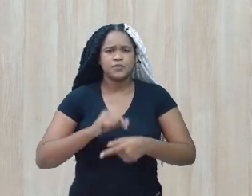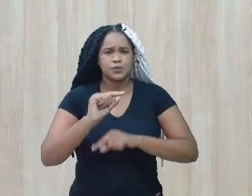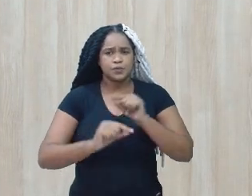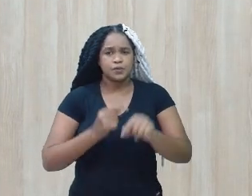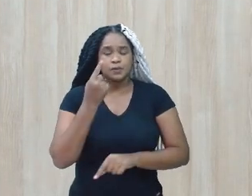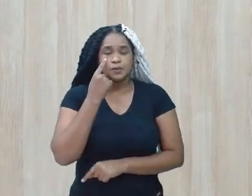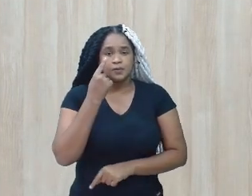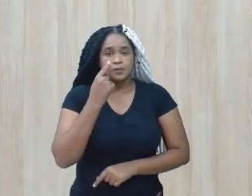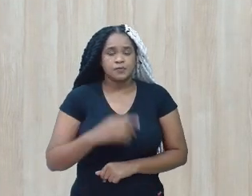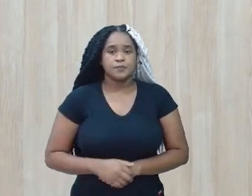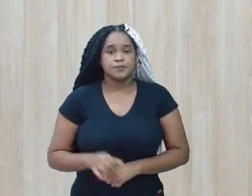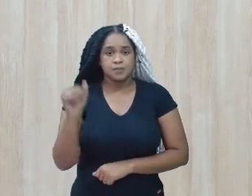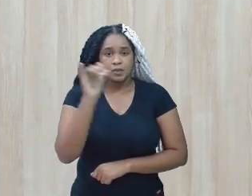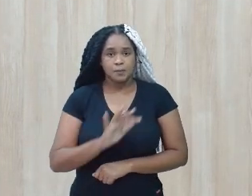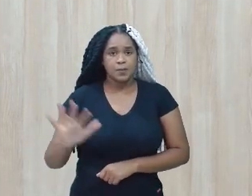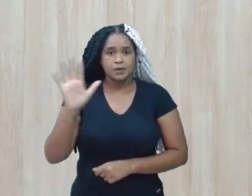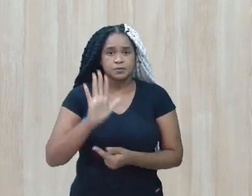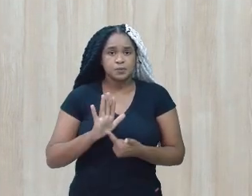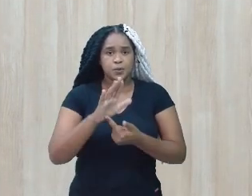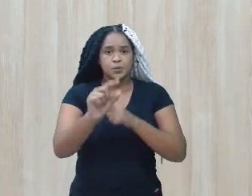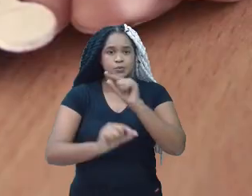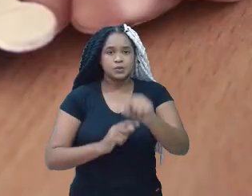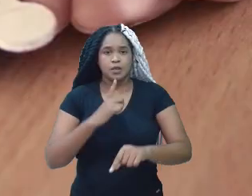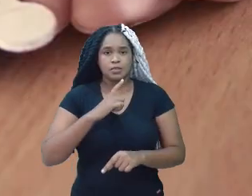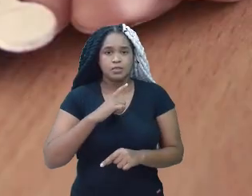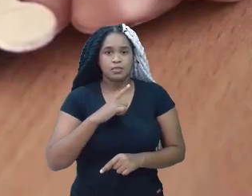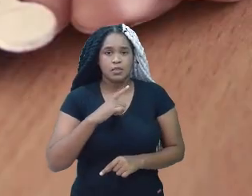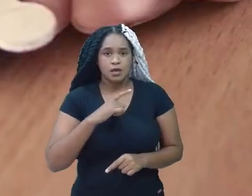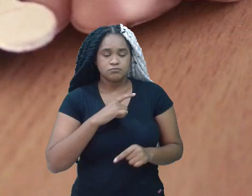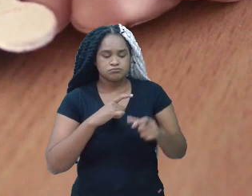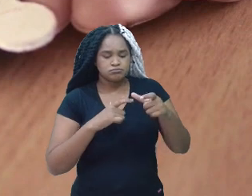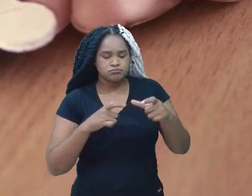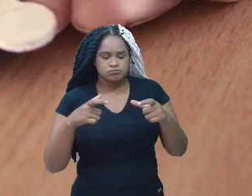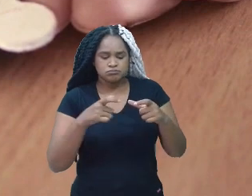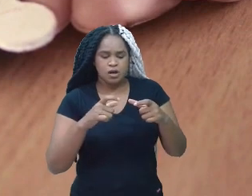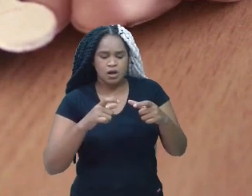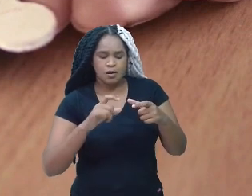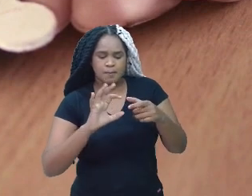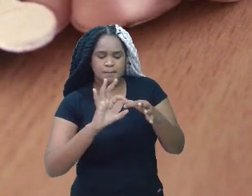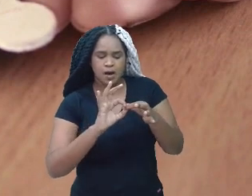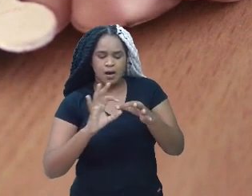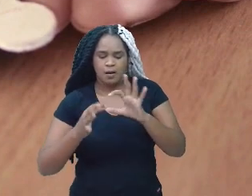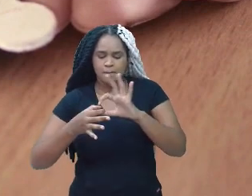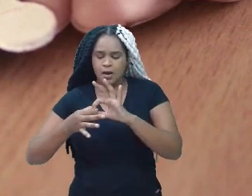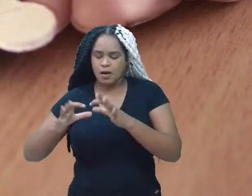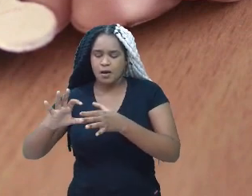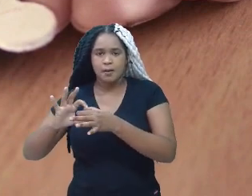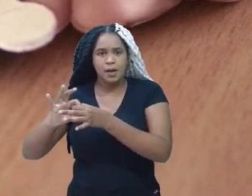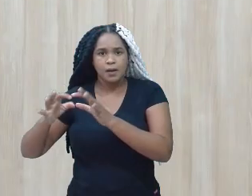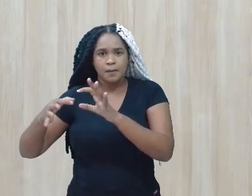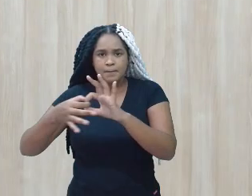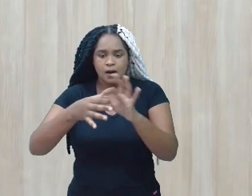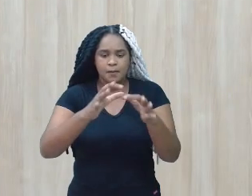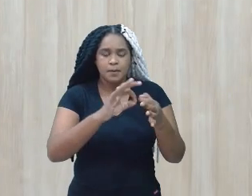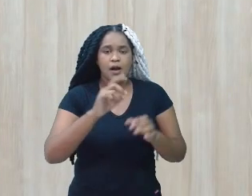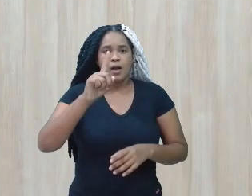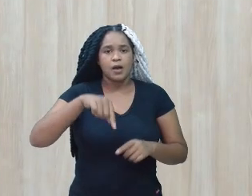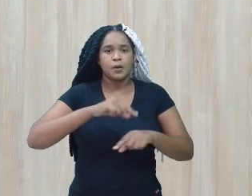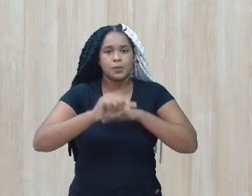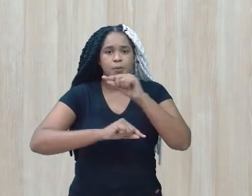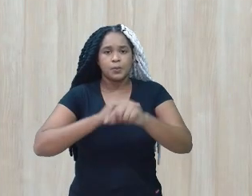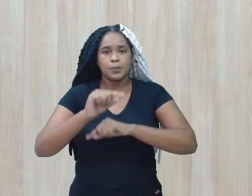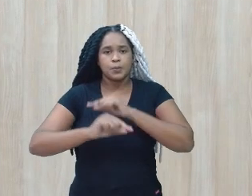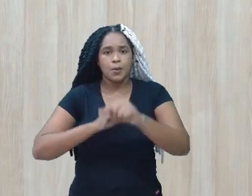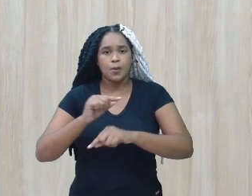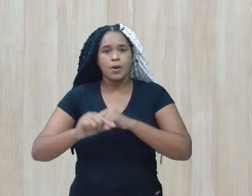vemos aqui na imagem, existem essas peças que vão se encaixando. Assim entendemos o trabalho cooperativo, que a